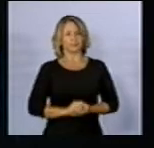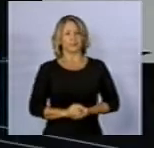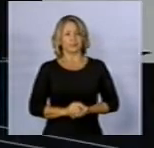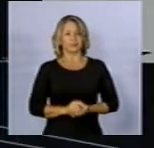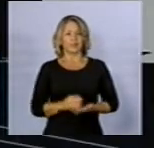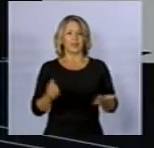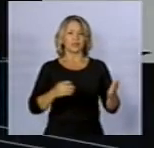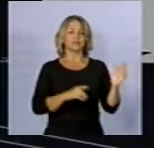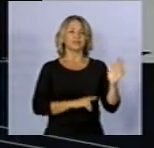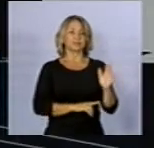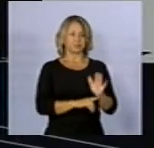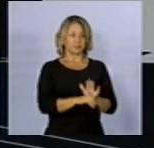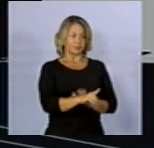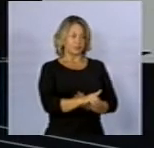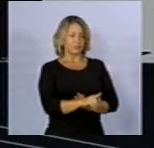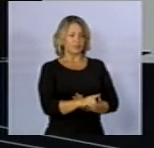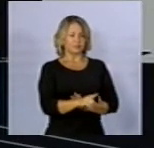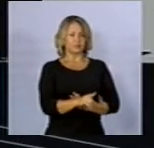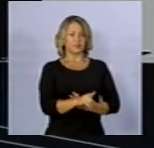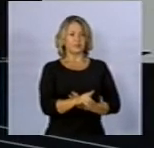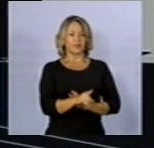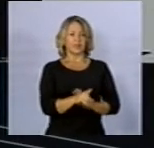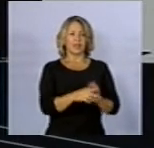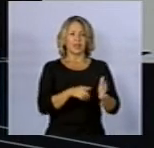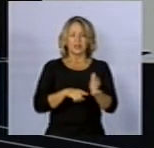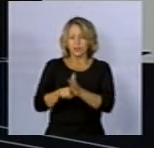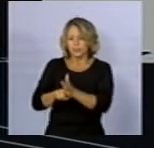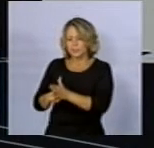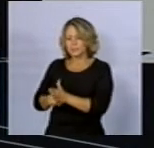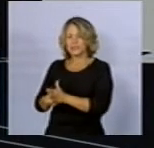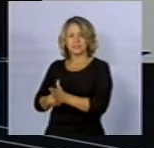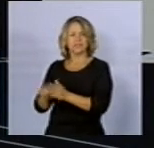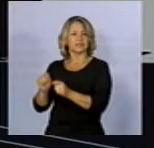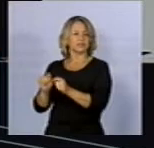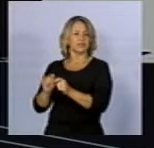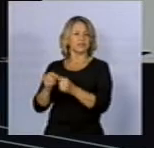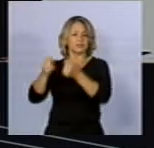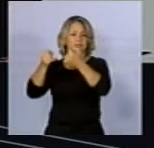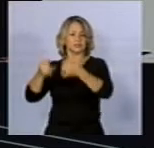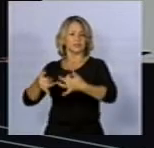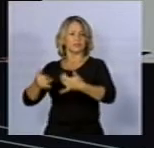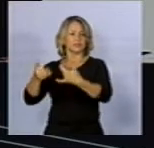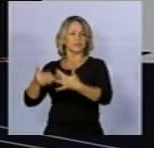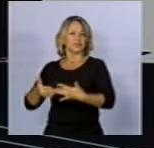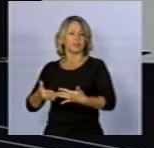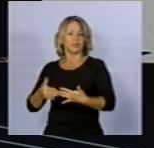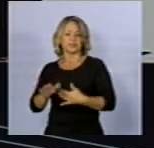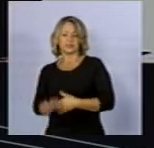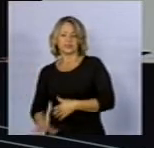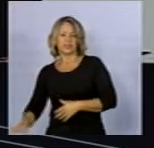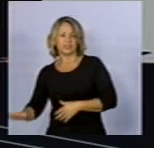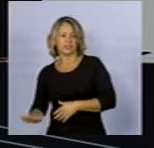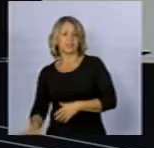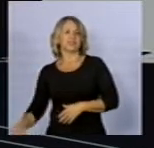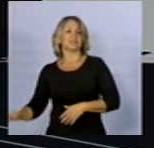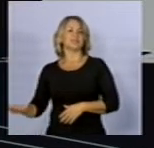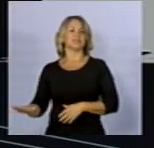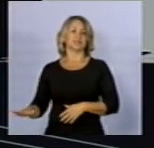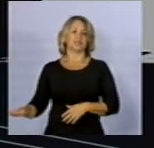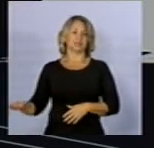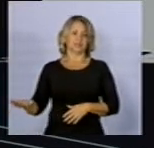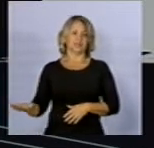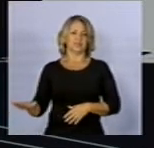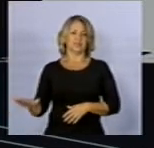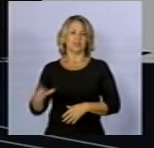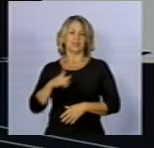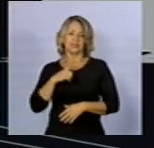Gostaria de fazer uma pergunta. Nessa pesquisa, em relação às crianças que